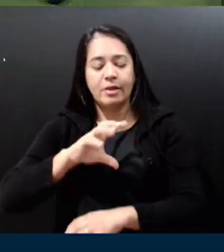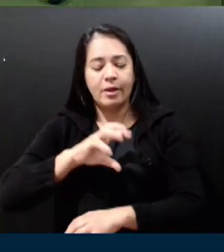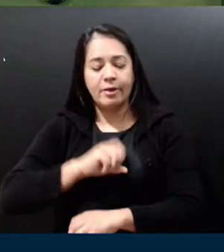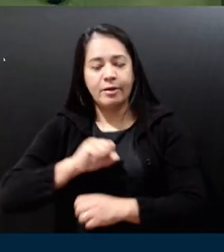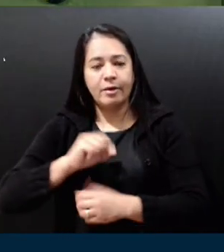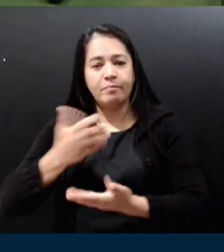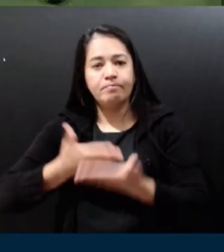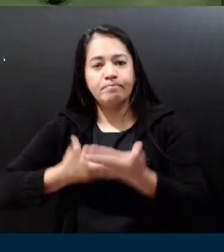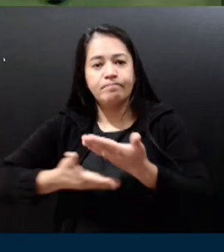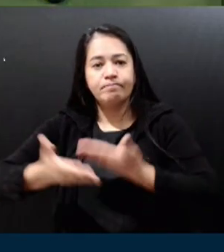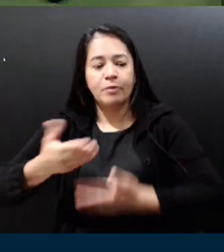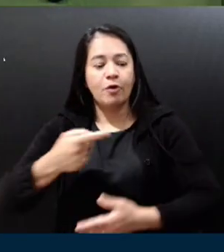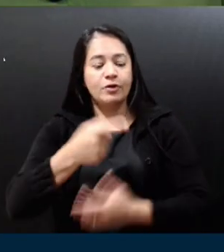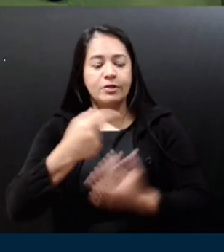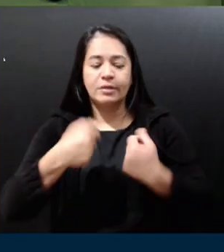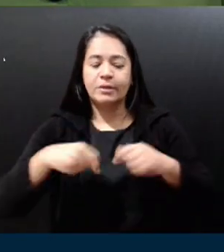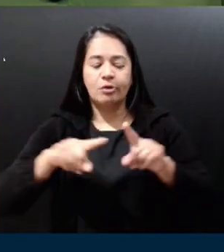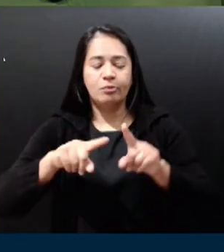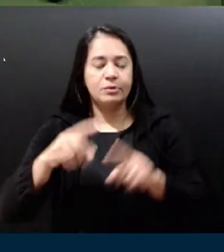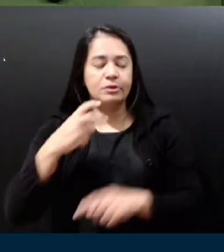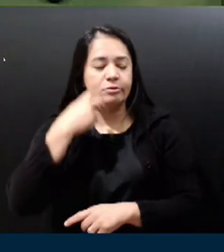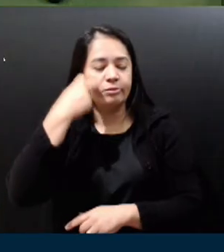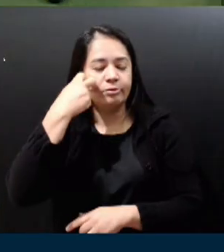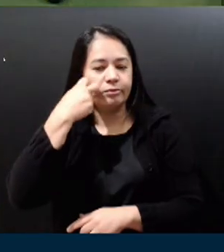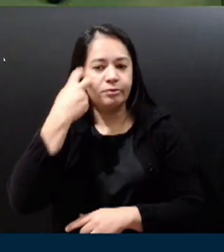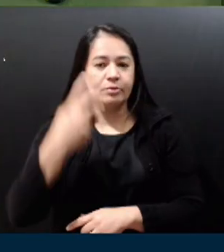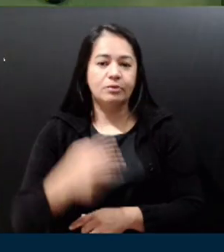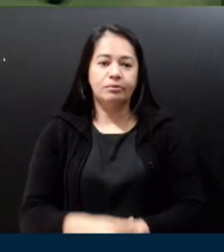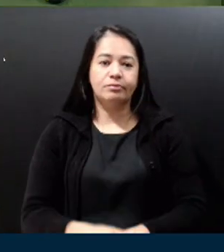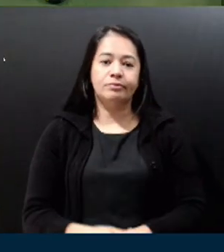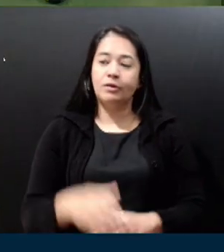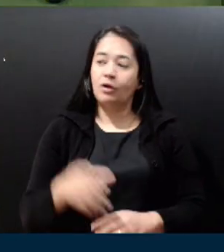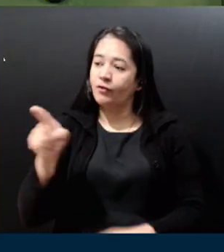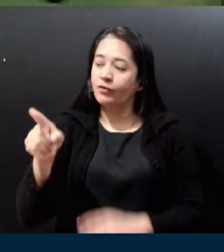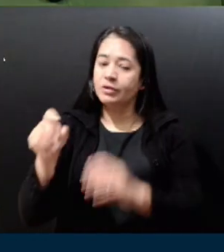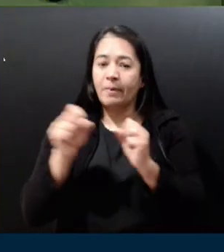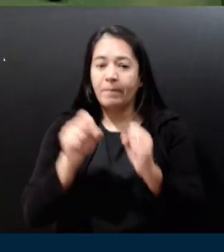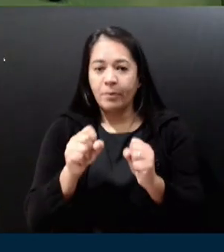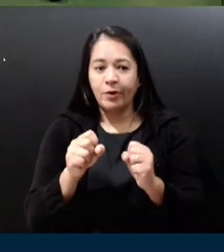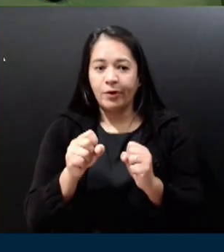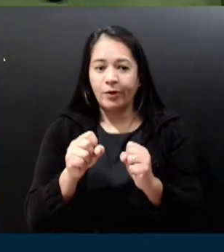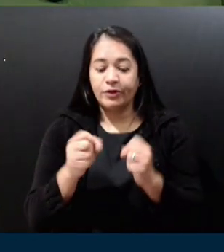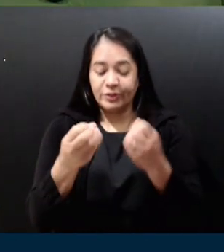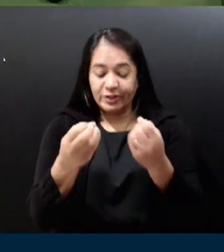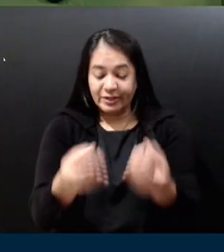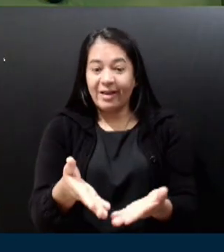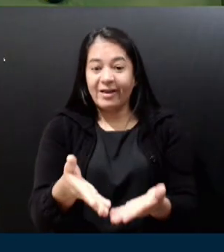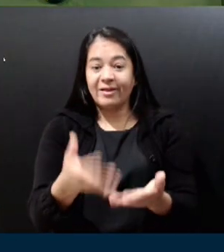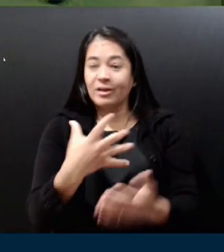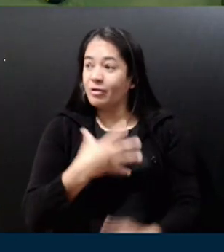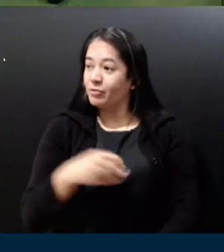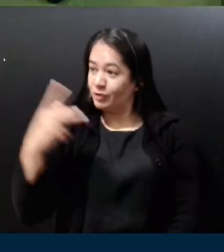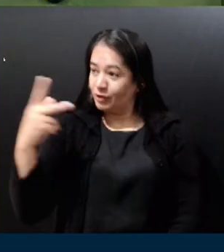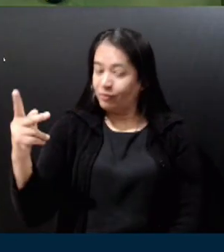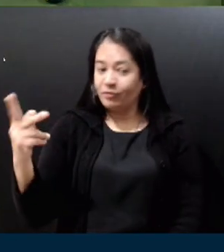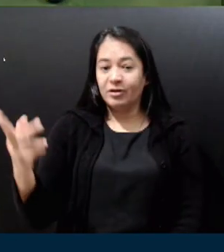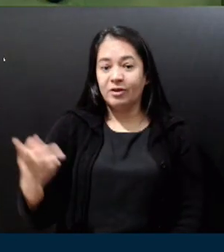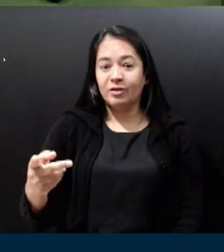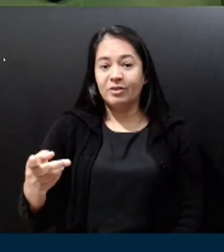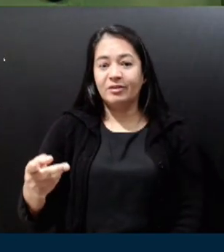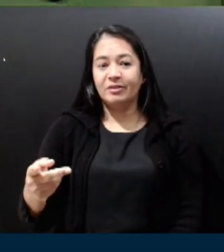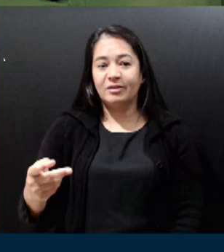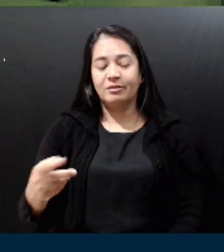se envergonhar disso. Então você poder dar para esse filho também esses elementos